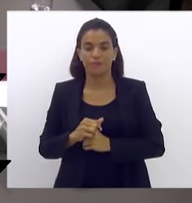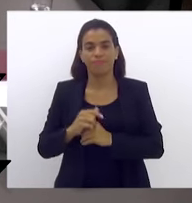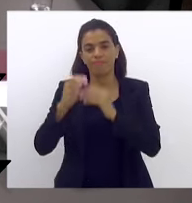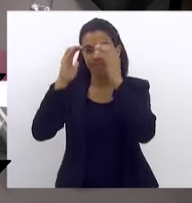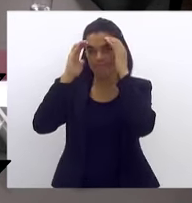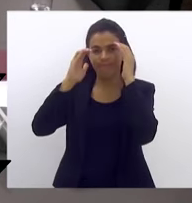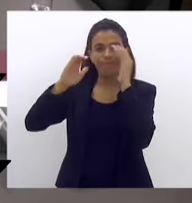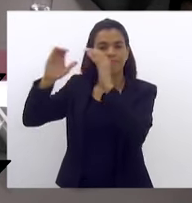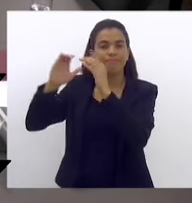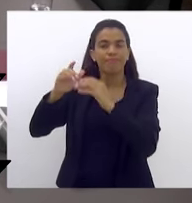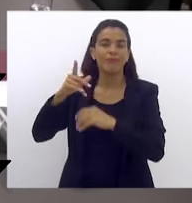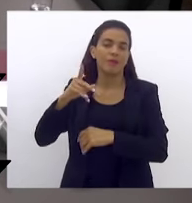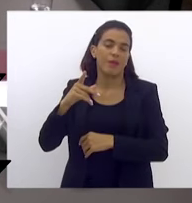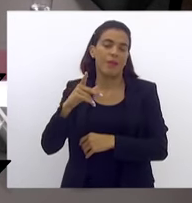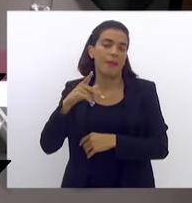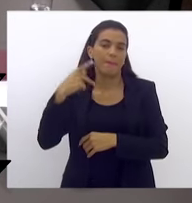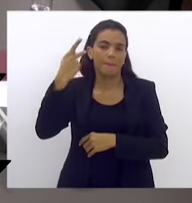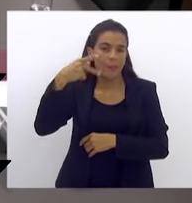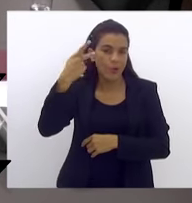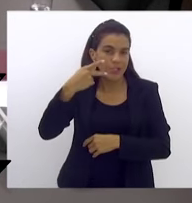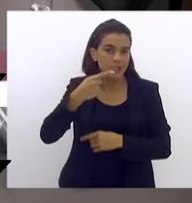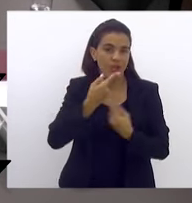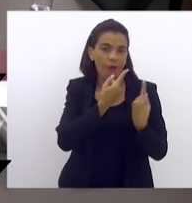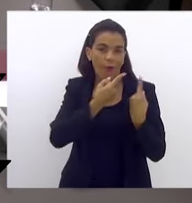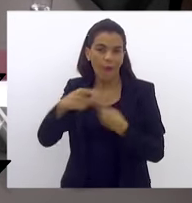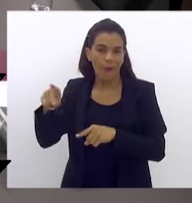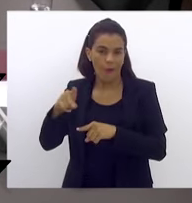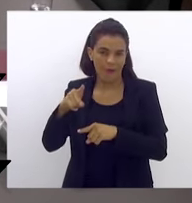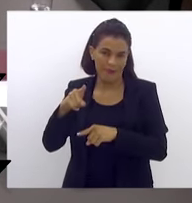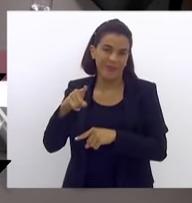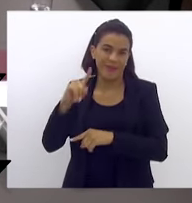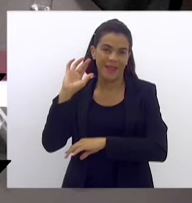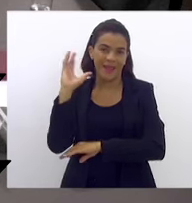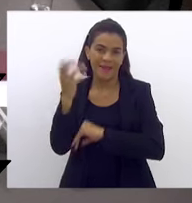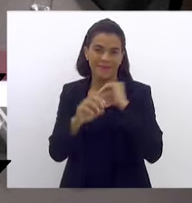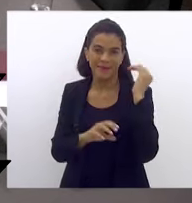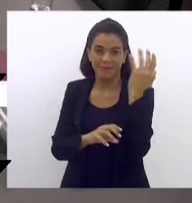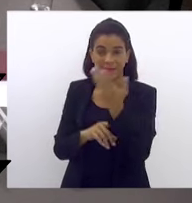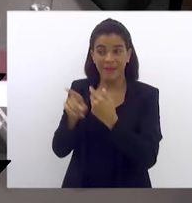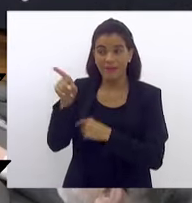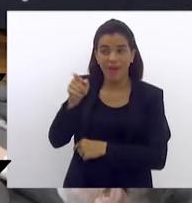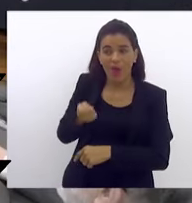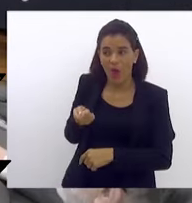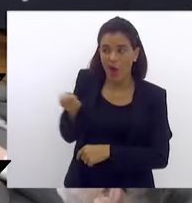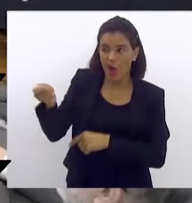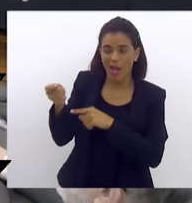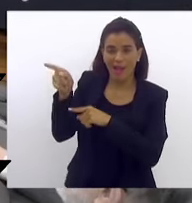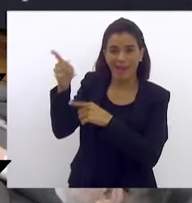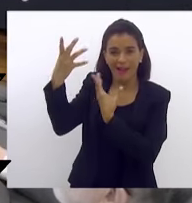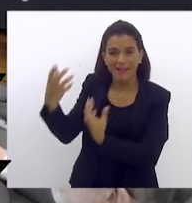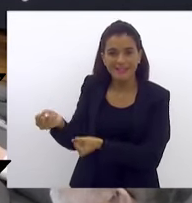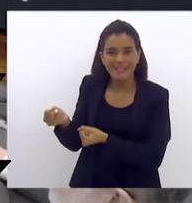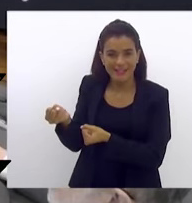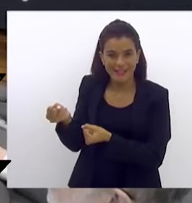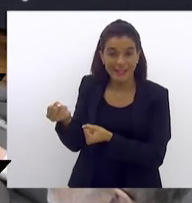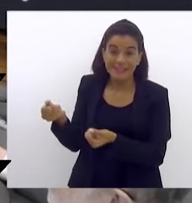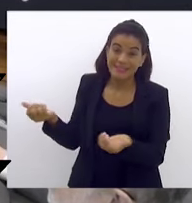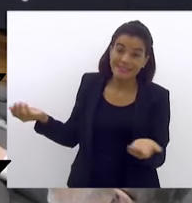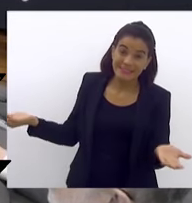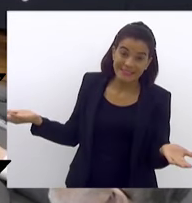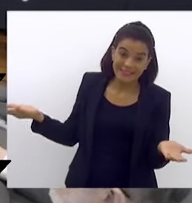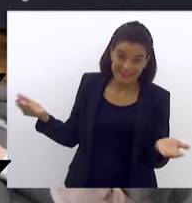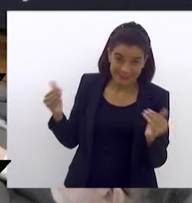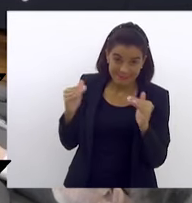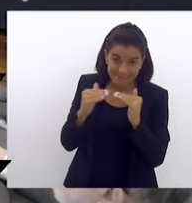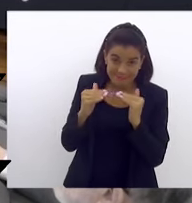cunho antiambiental na verdade vão impor que vossa excelência adote ess essas políticas no seu governo